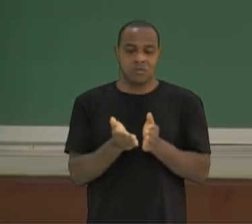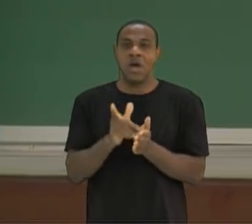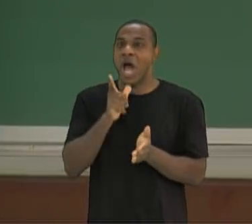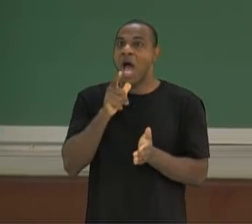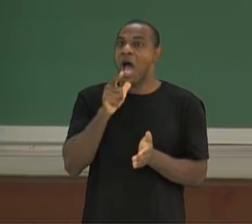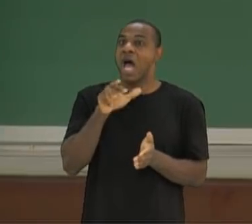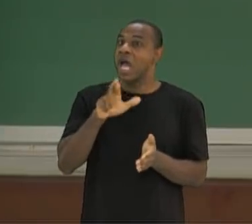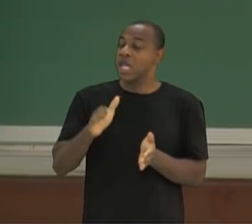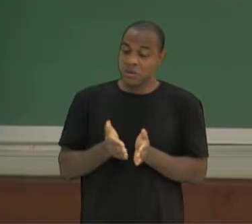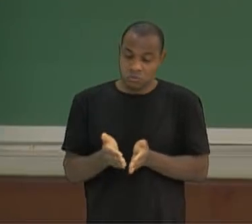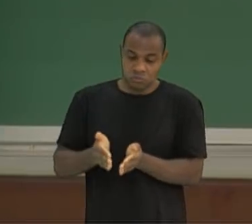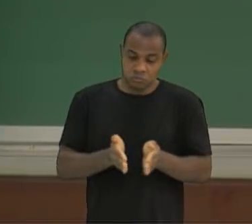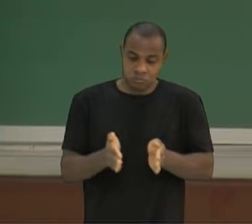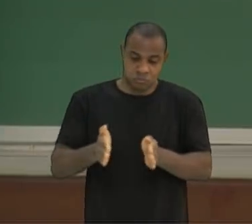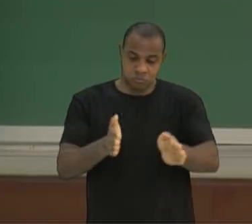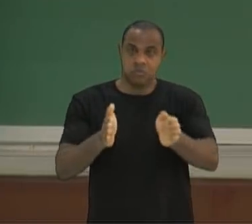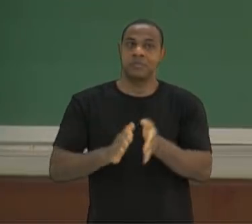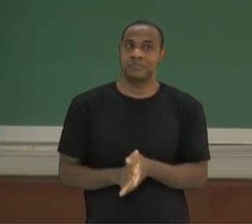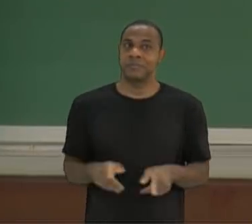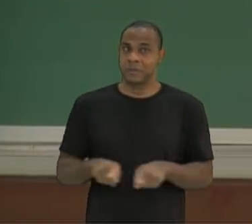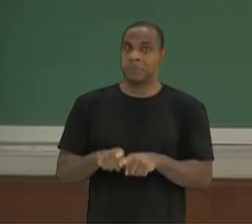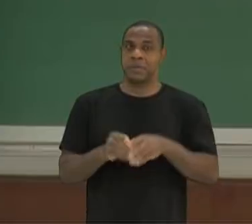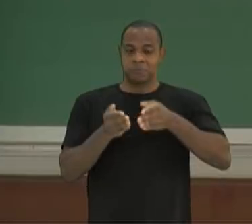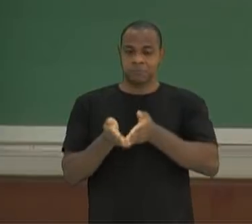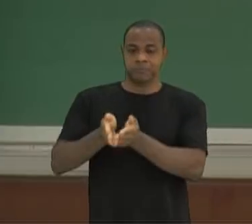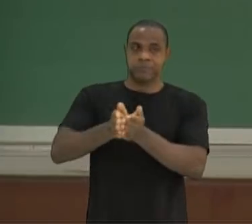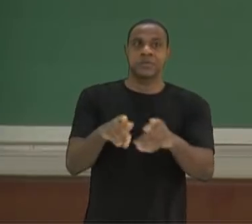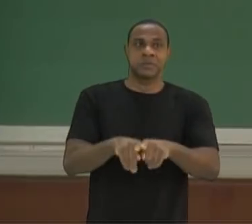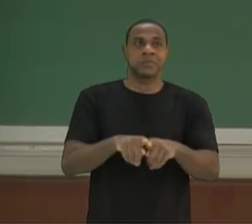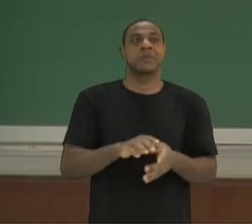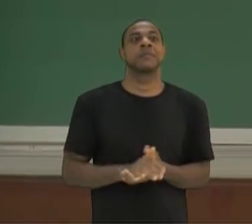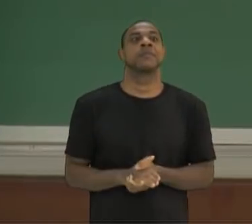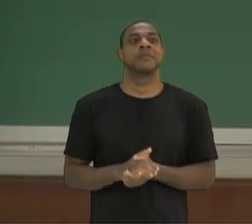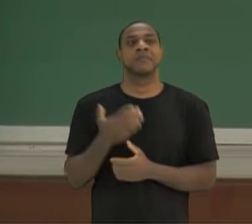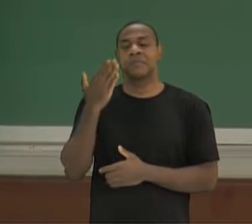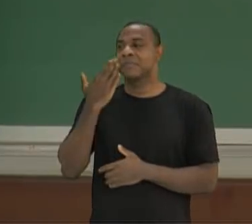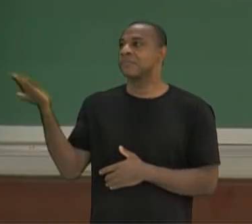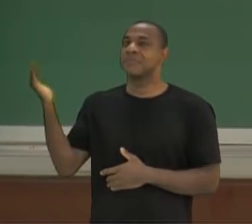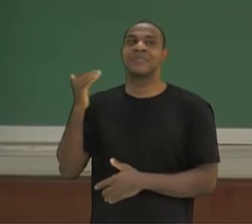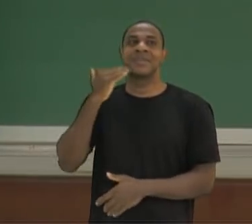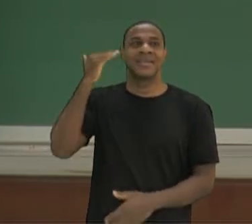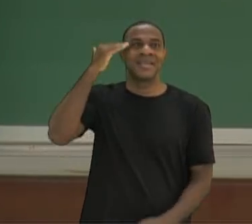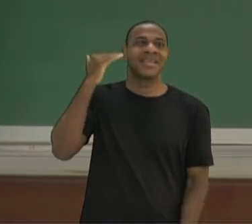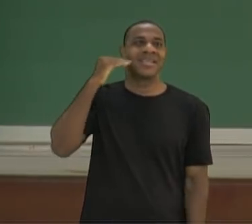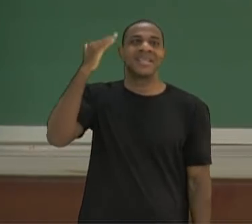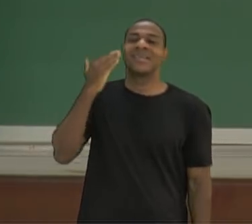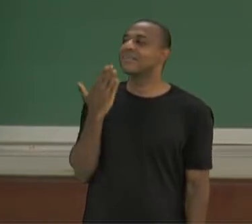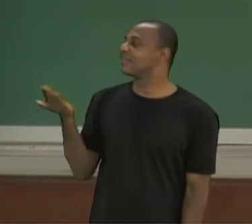em algumas partes da região sudeste, certo? E aqui mais uma imagem ali do Porto de Santos,